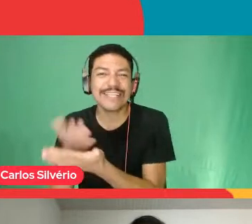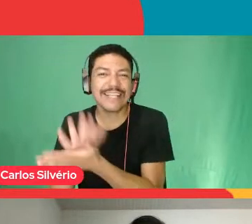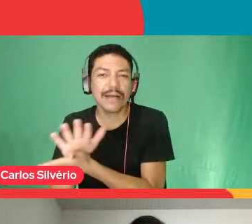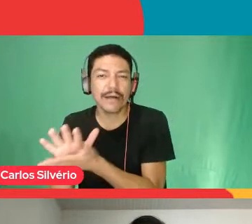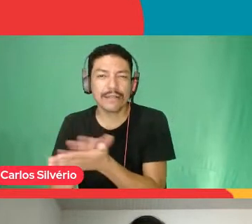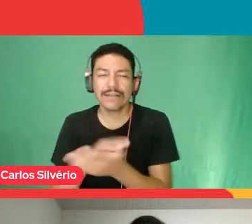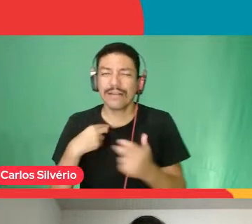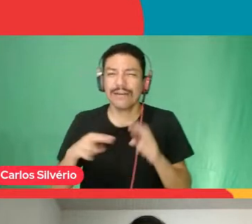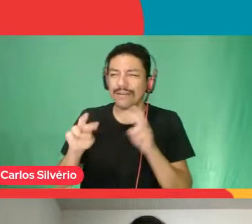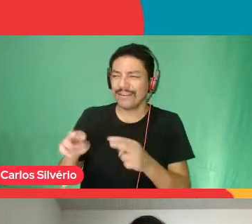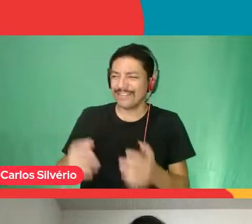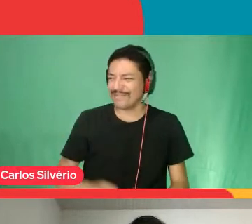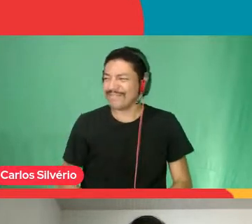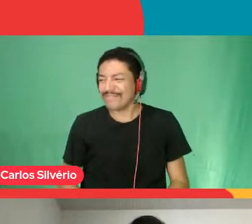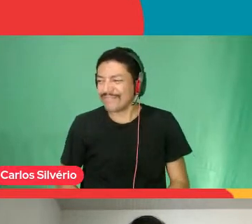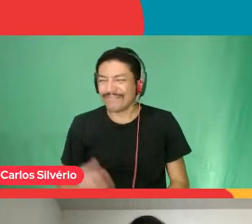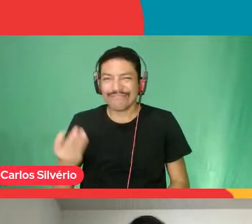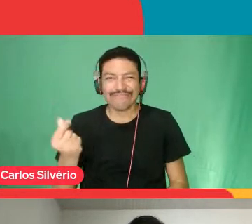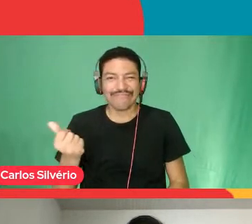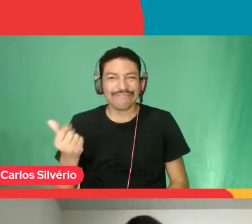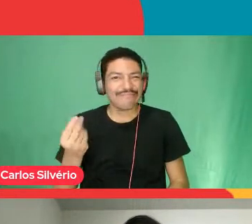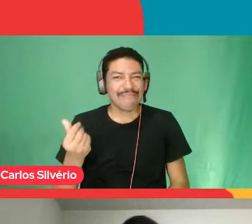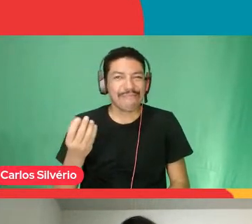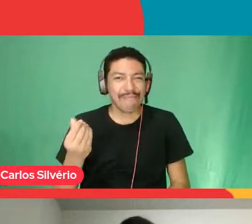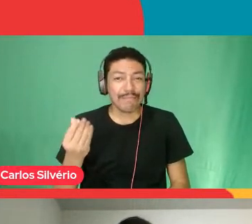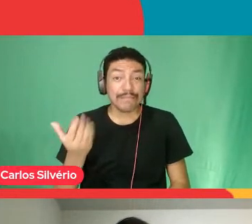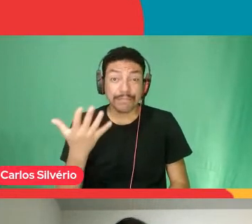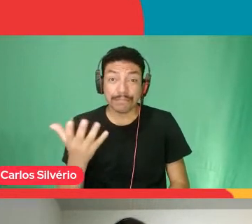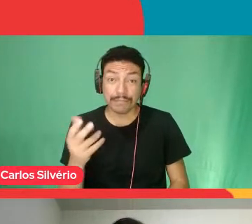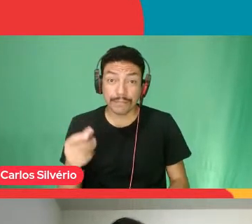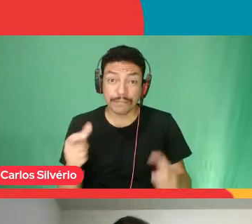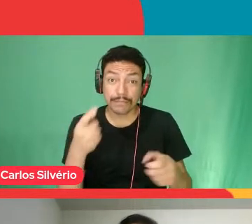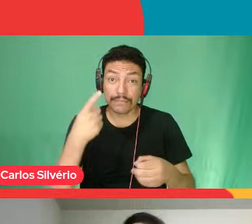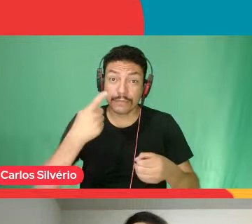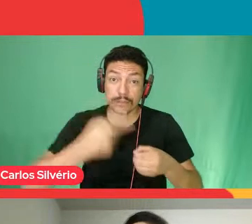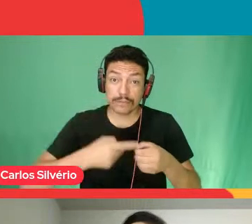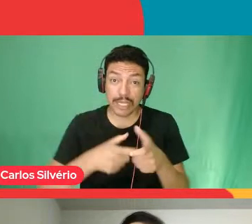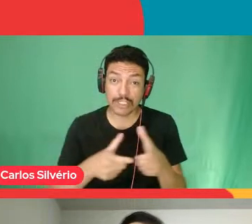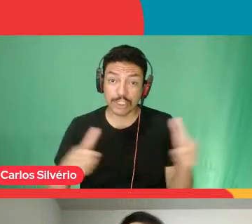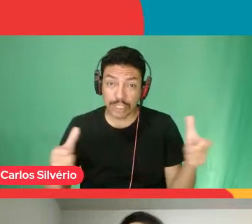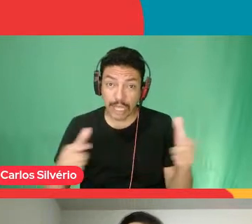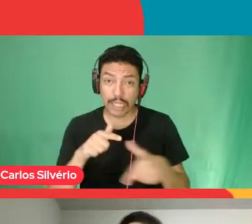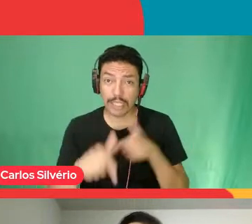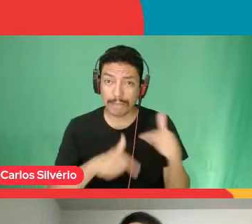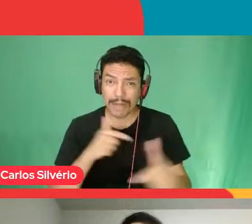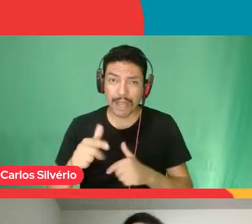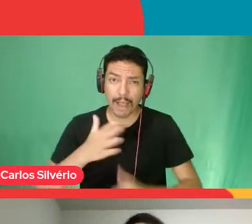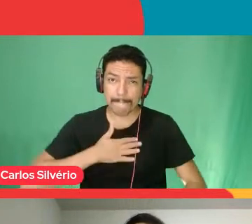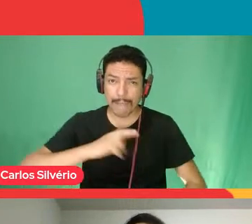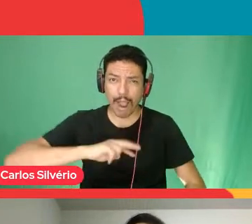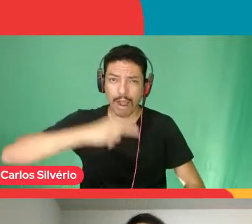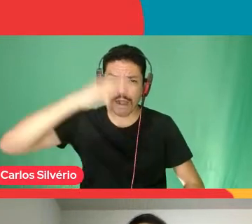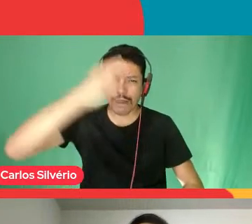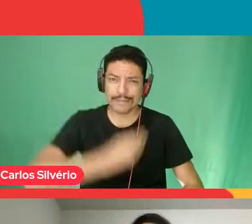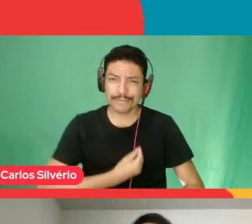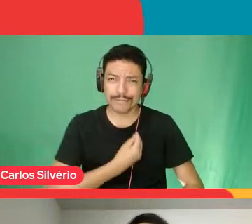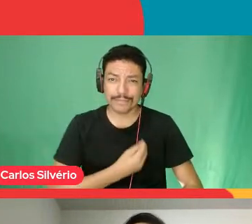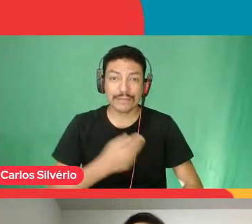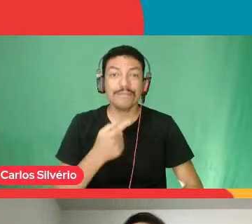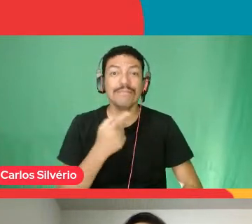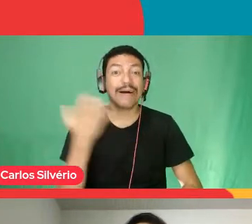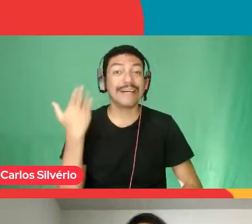foi muito pequeno. Eu queria vir para a cidade, eu queria trabalhar, eu queria construir minha carreira, construir minha vida. Eu queria ser